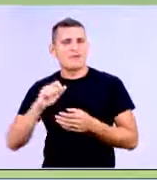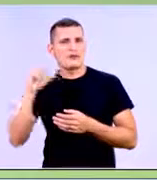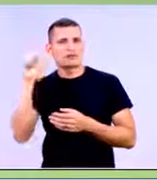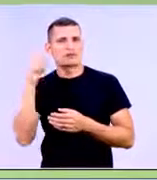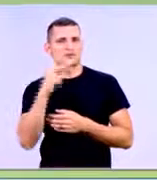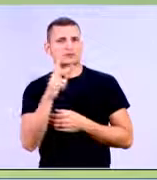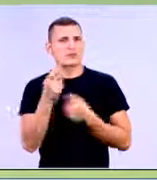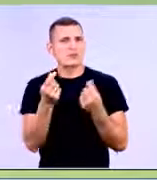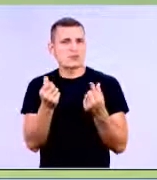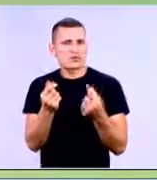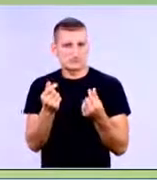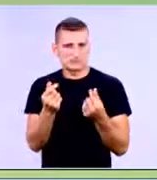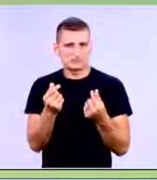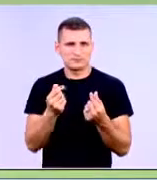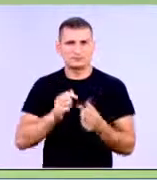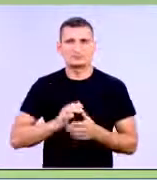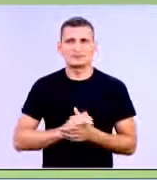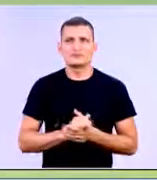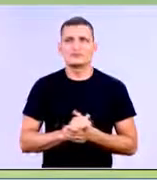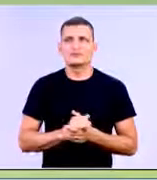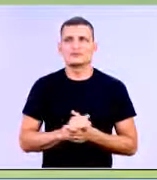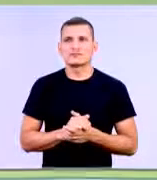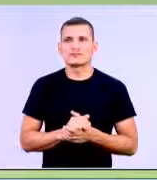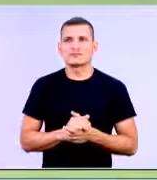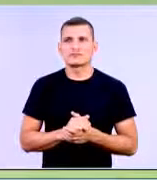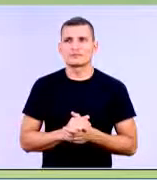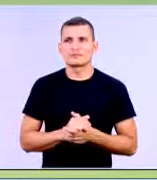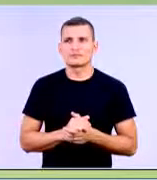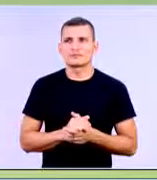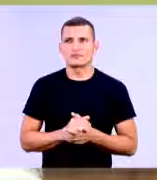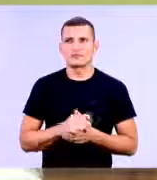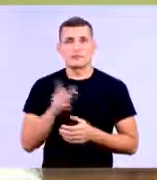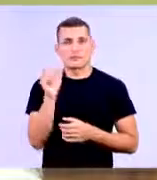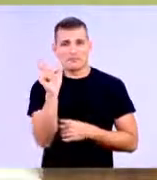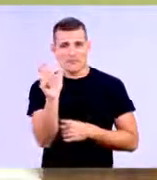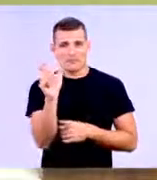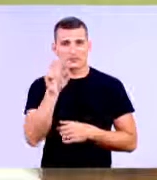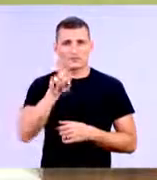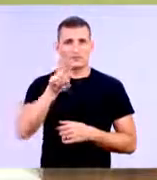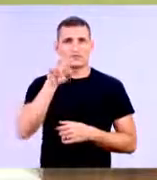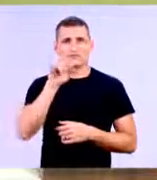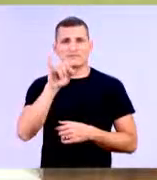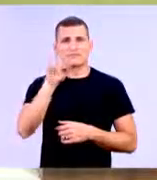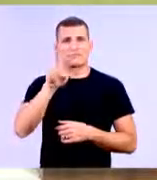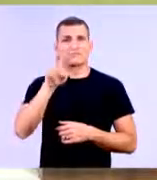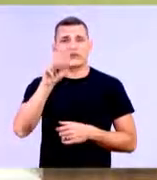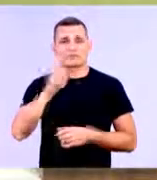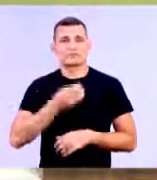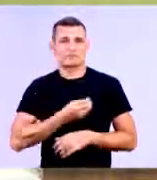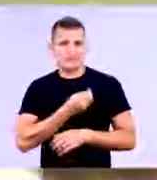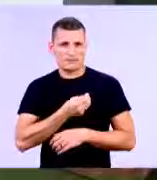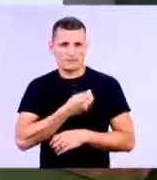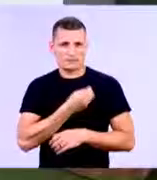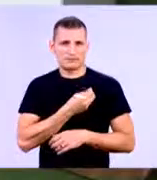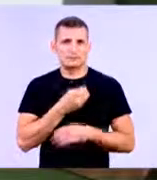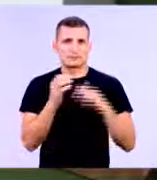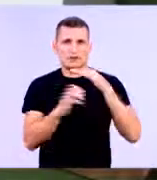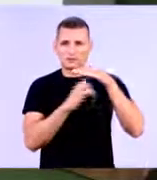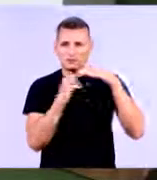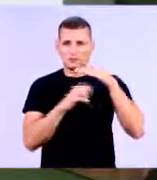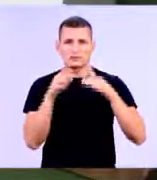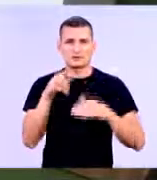sua lucratividade, certo, professor? Certo. E a palavra viva na empresa que é elemento-chave, né? Isso. Se formos pensar